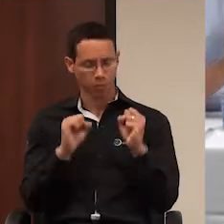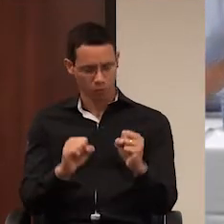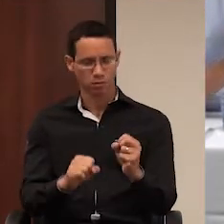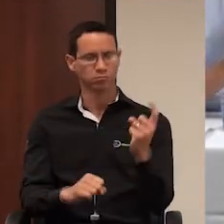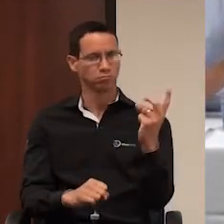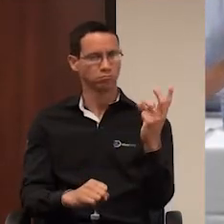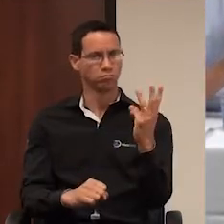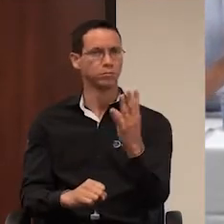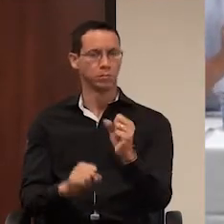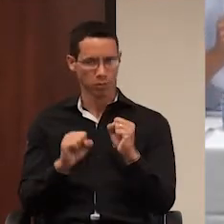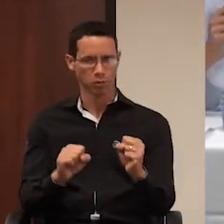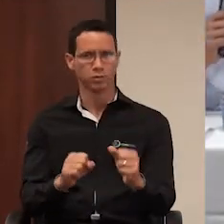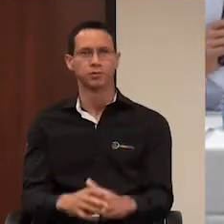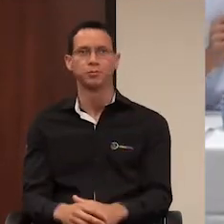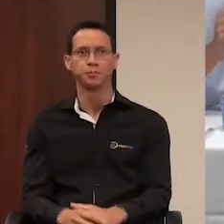de um curador.